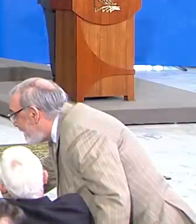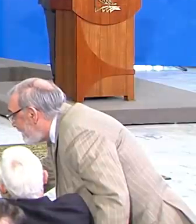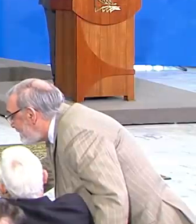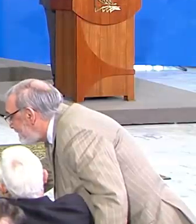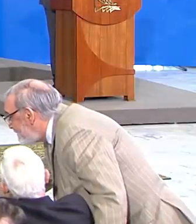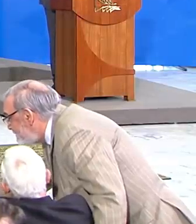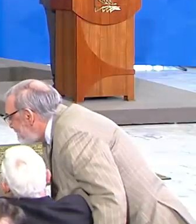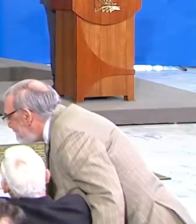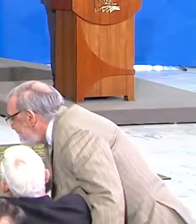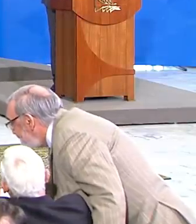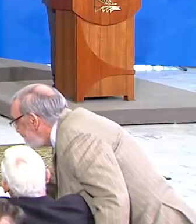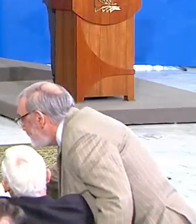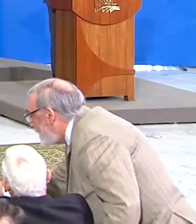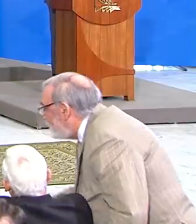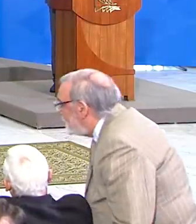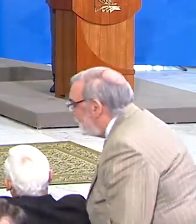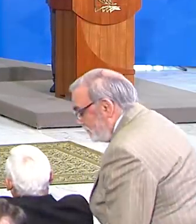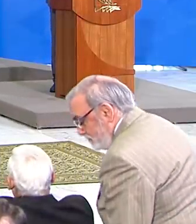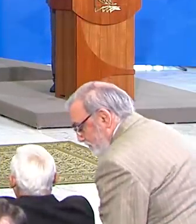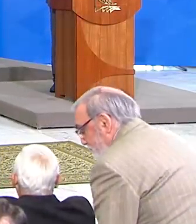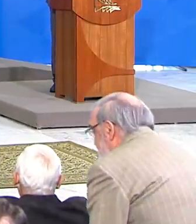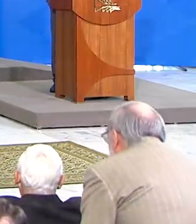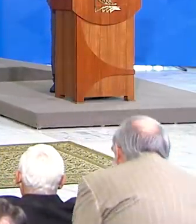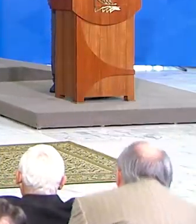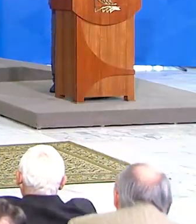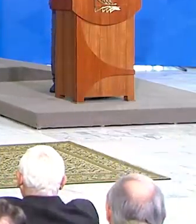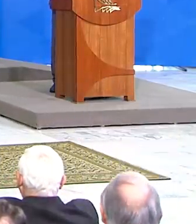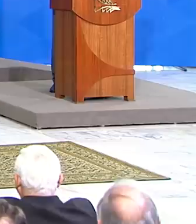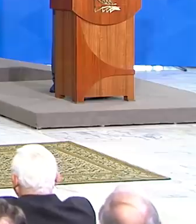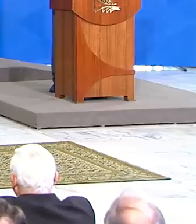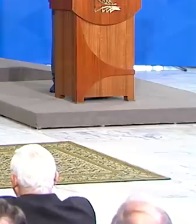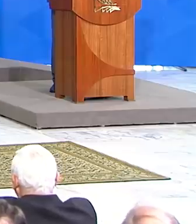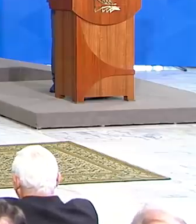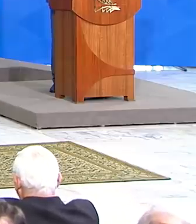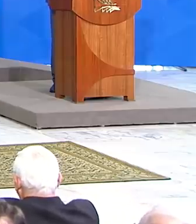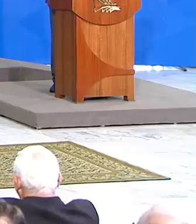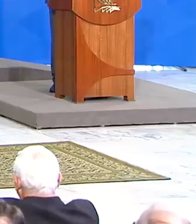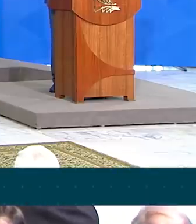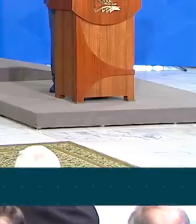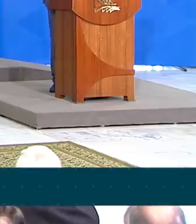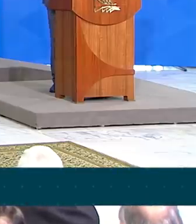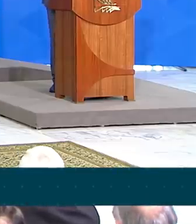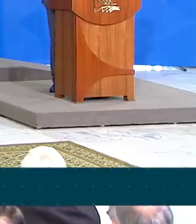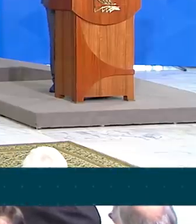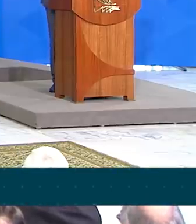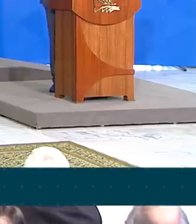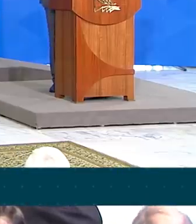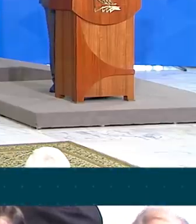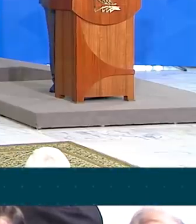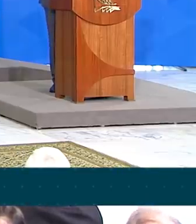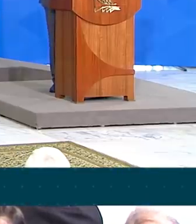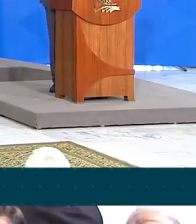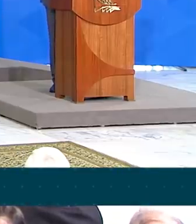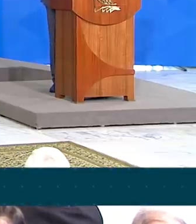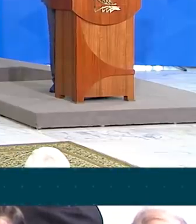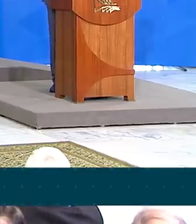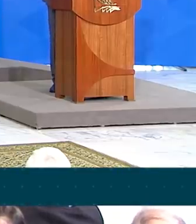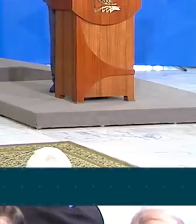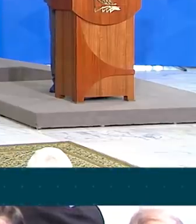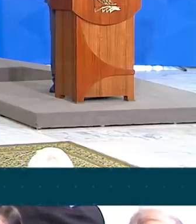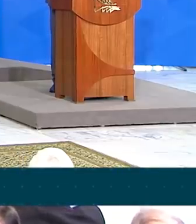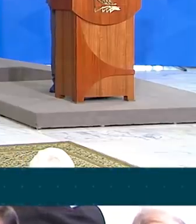ministro da casa civil ônix lorenzoni ministro da economia paulo guedes o presidente